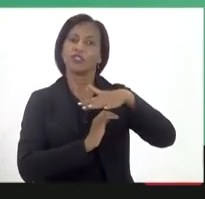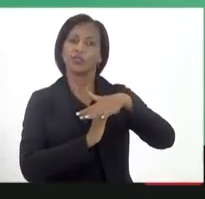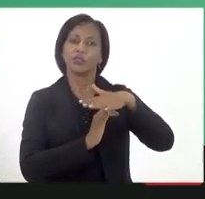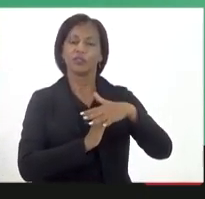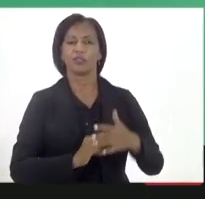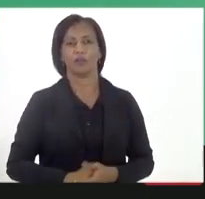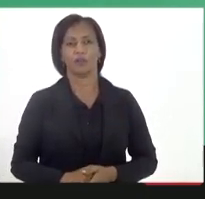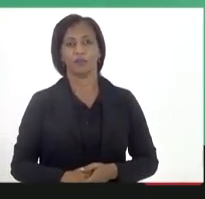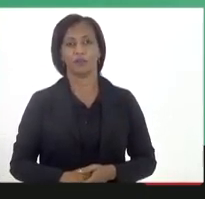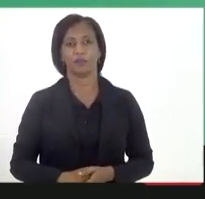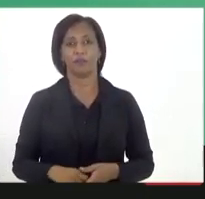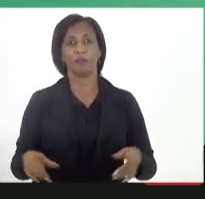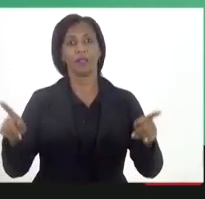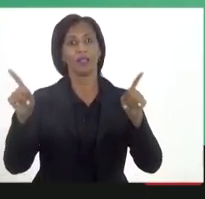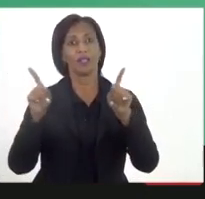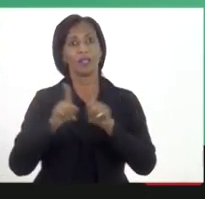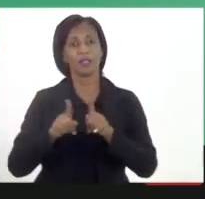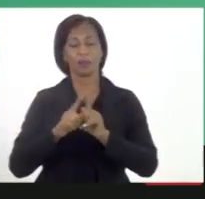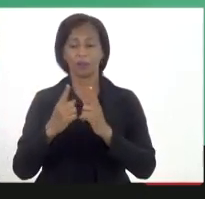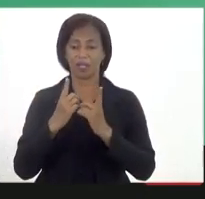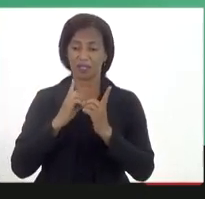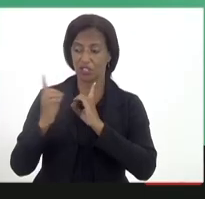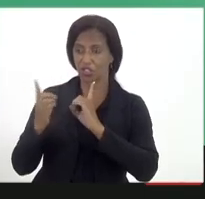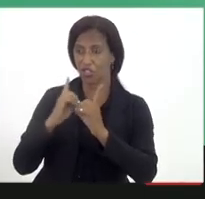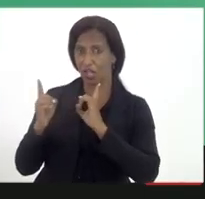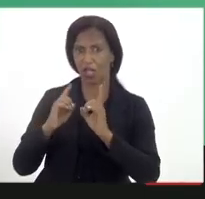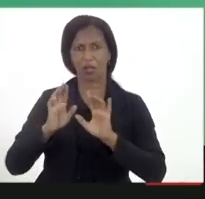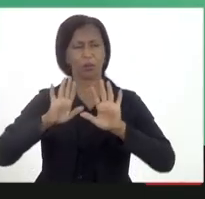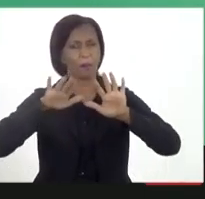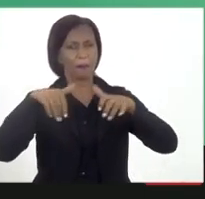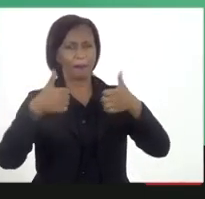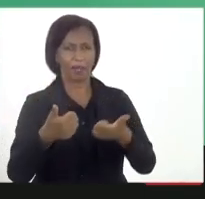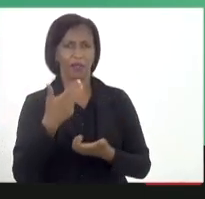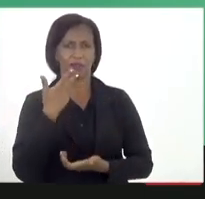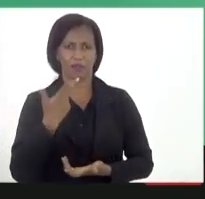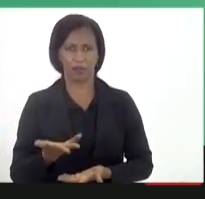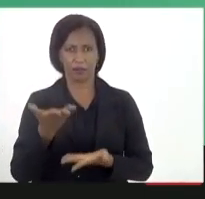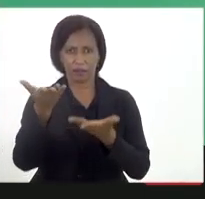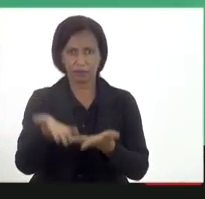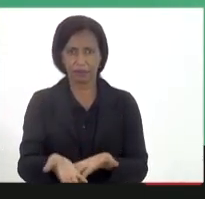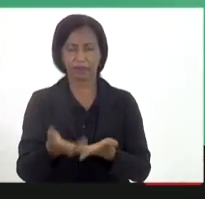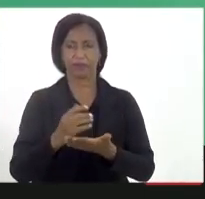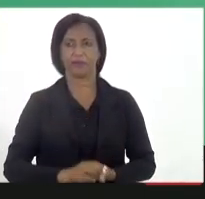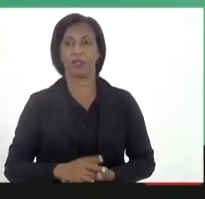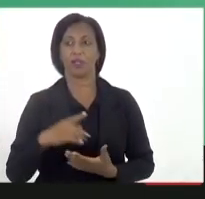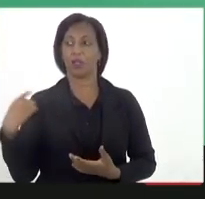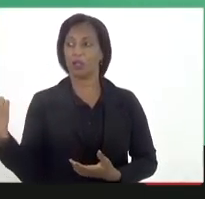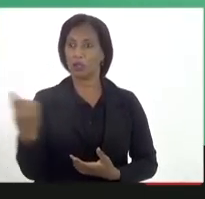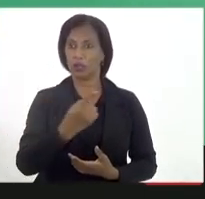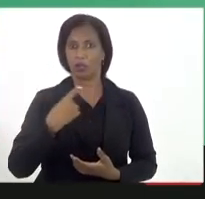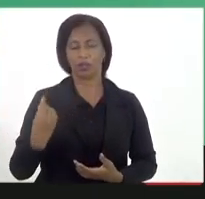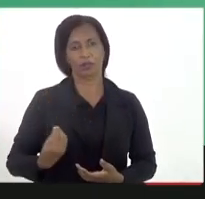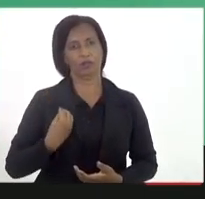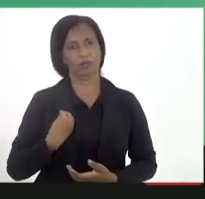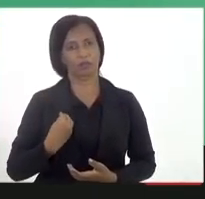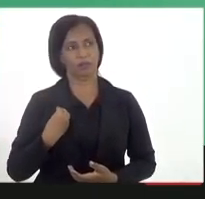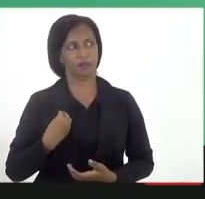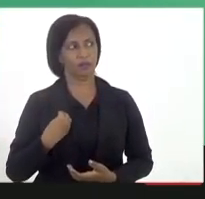né e promover o diálogo e bem colocada pelo senhor nesse no meio que nós estamos né